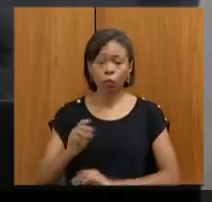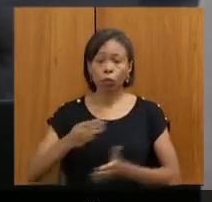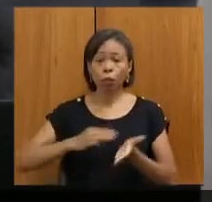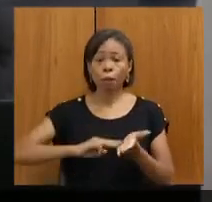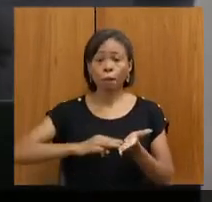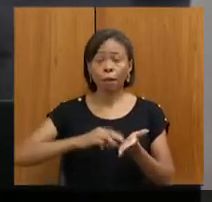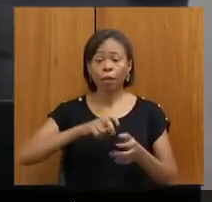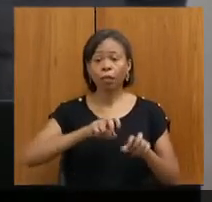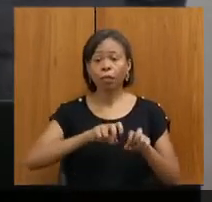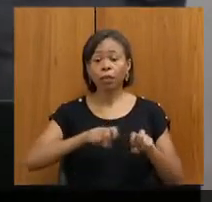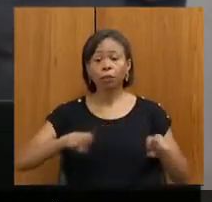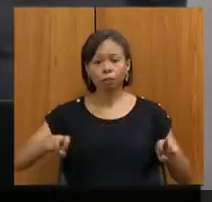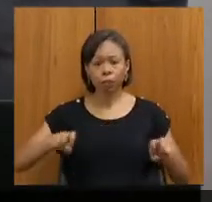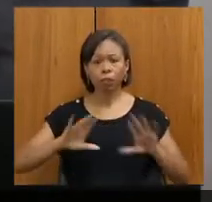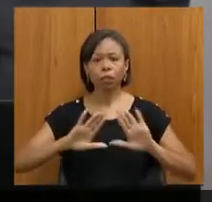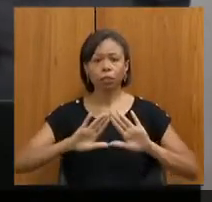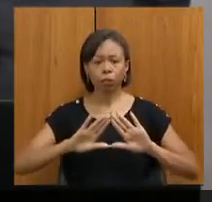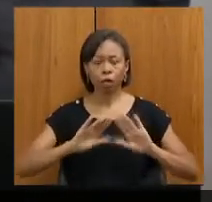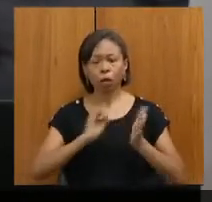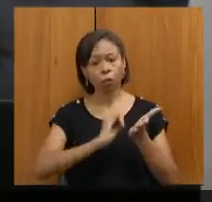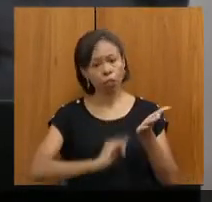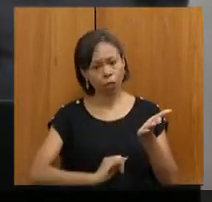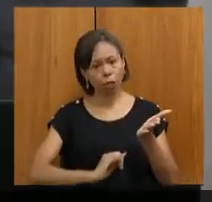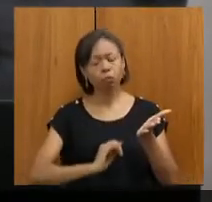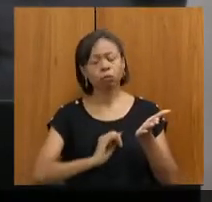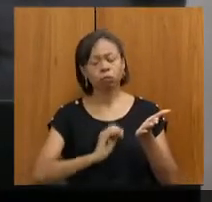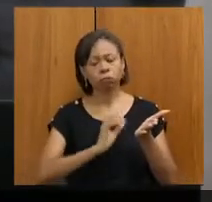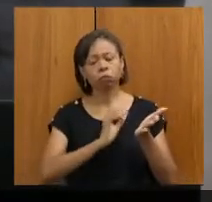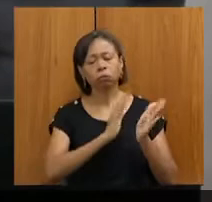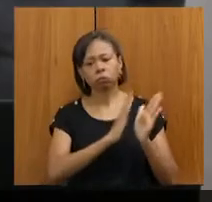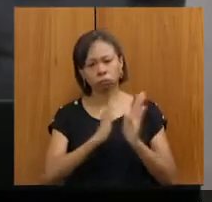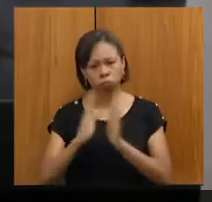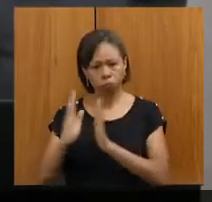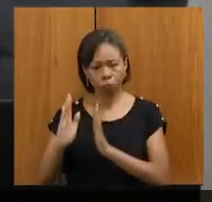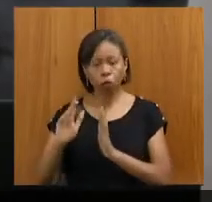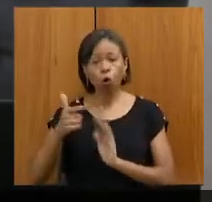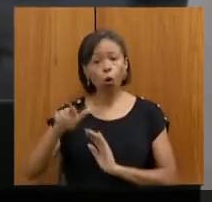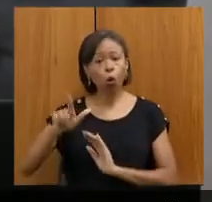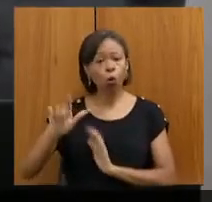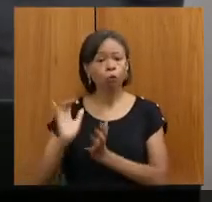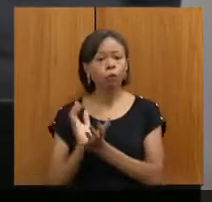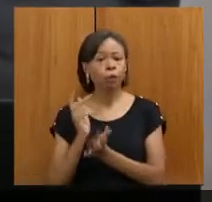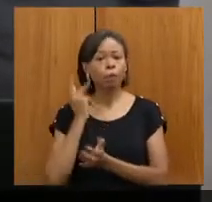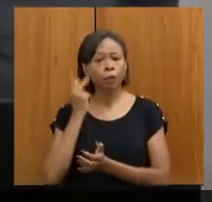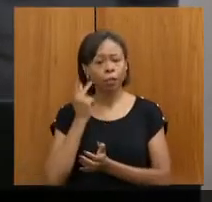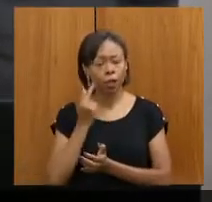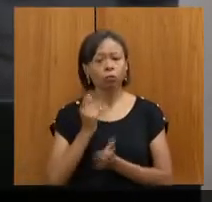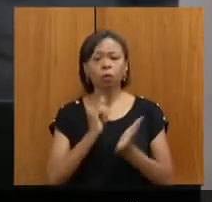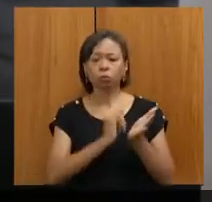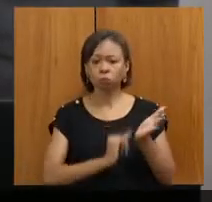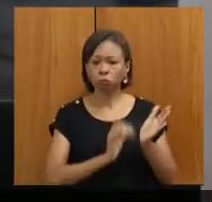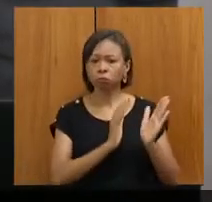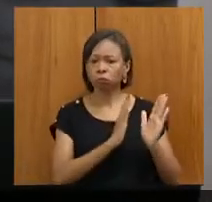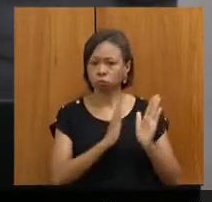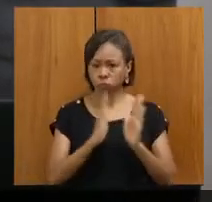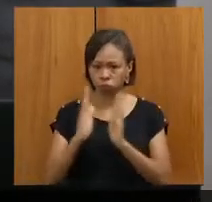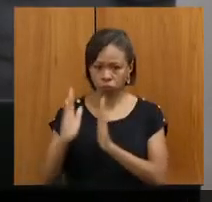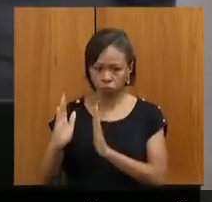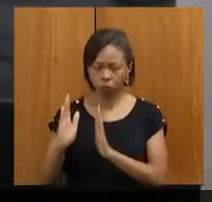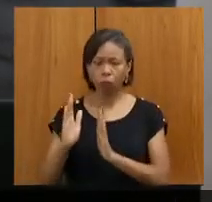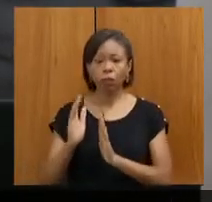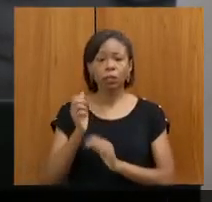Assembleia por ordem de inscrição demais parlamentares por ordem de inscrição os parlamentares